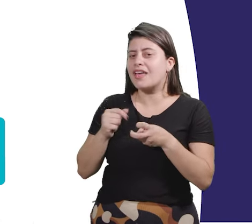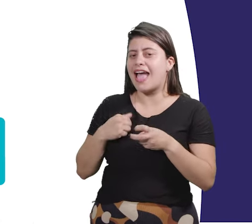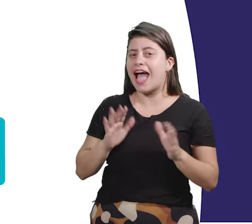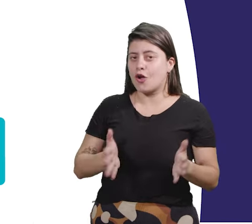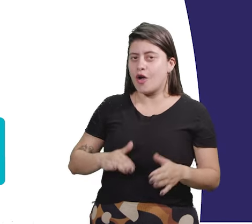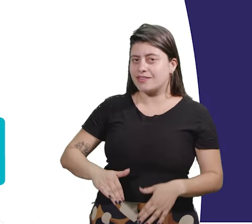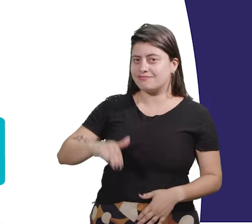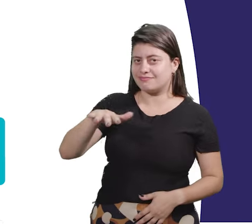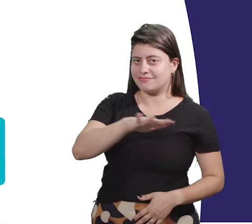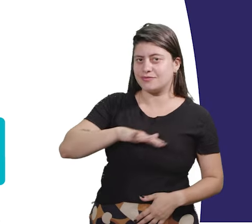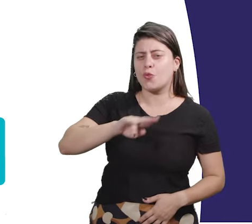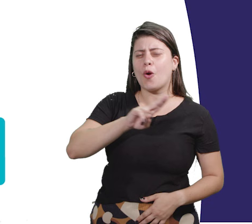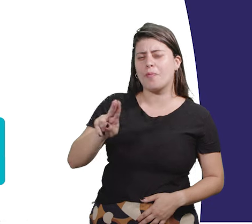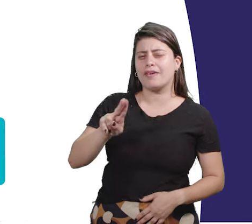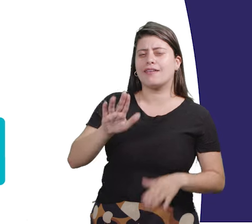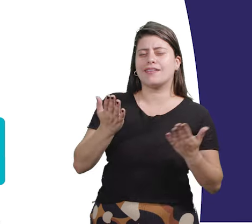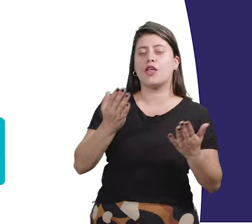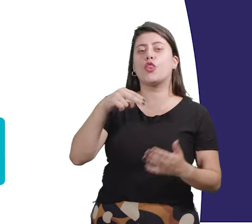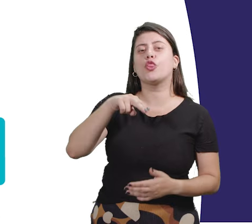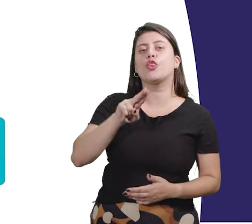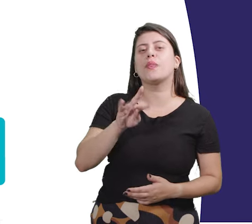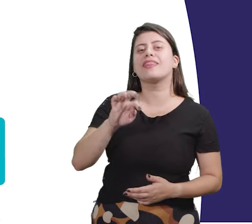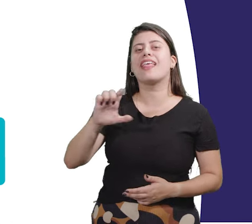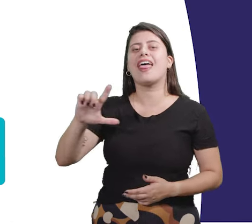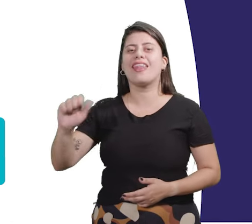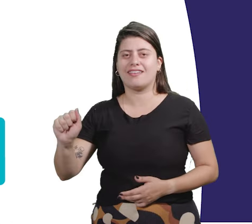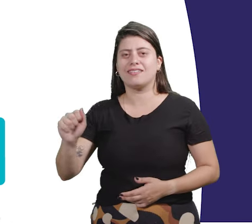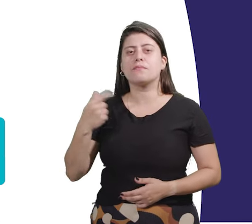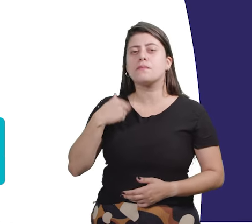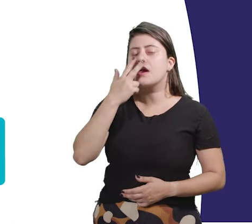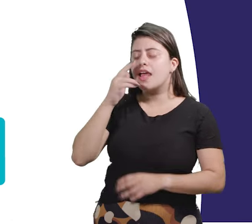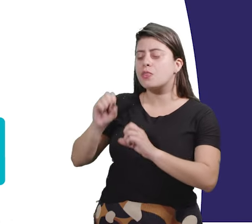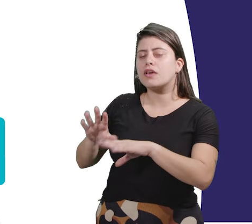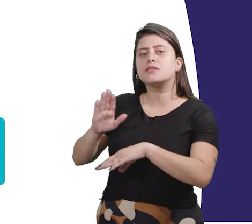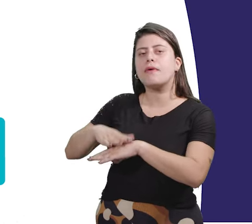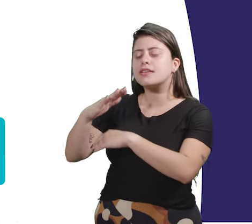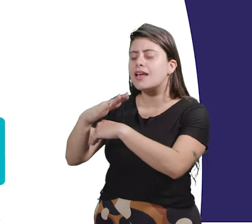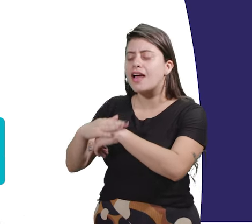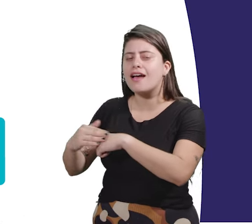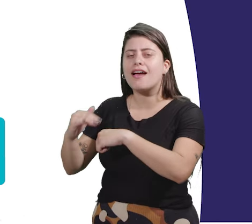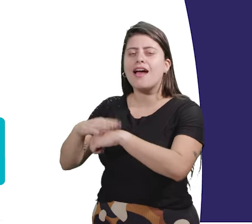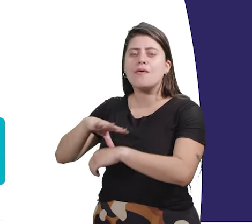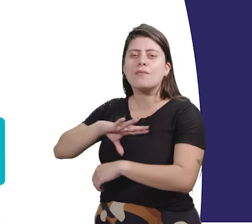Nutella, entre aspas, estão tendo acesso a um tipo de educação um pouco mais afetiva, né? Um pouco mais